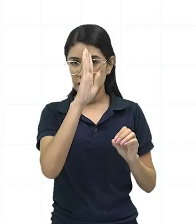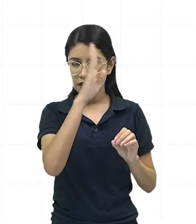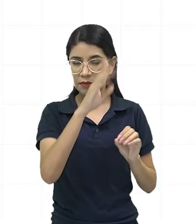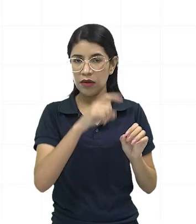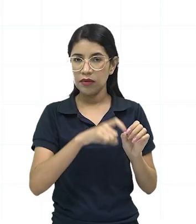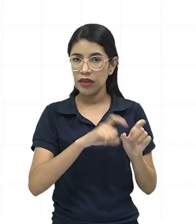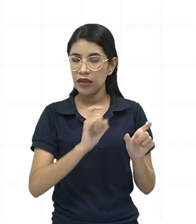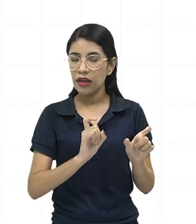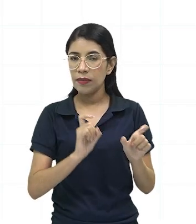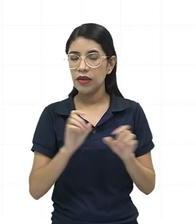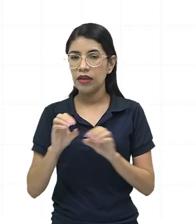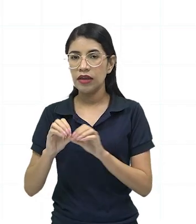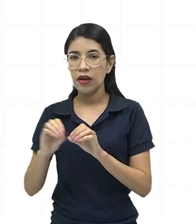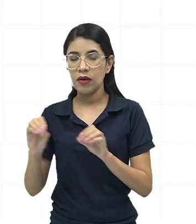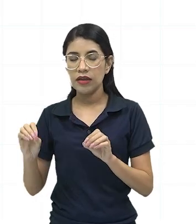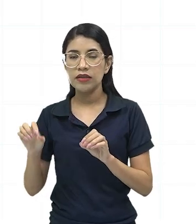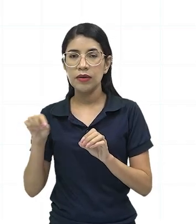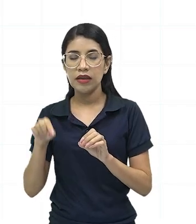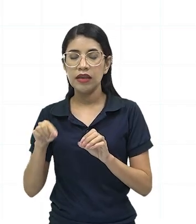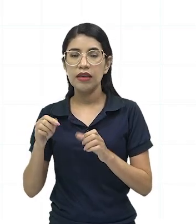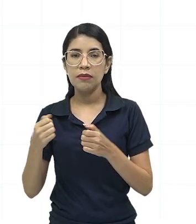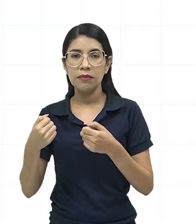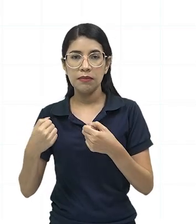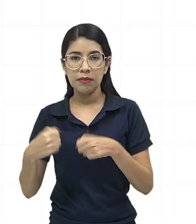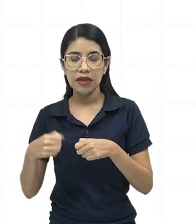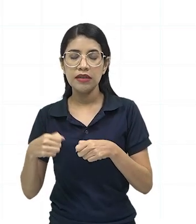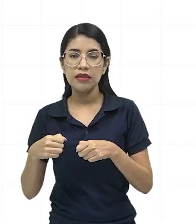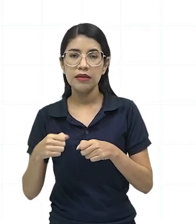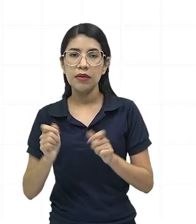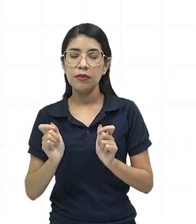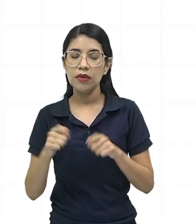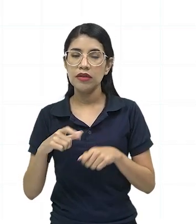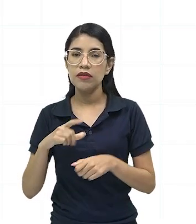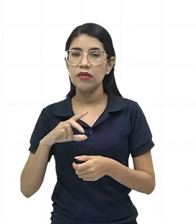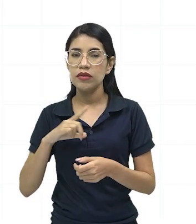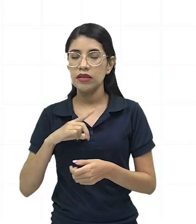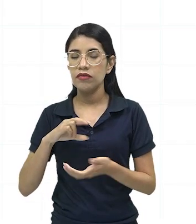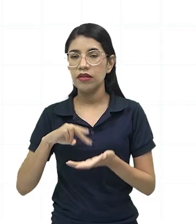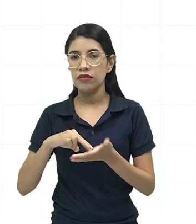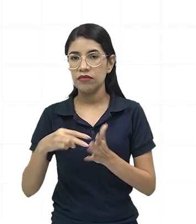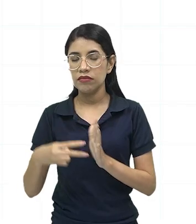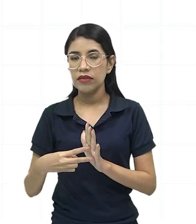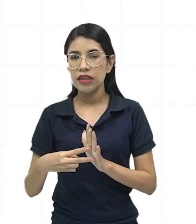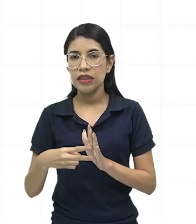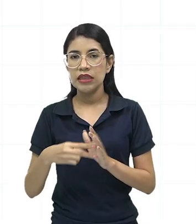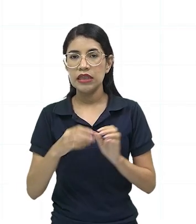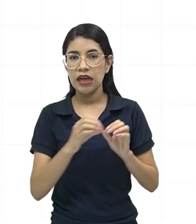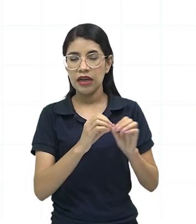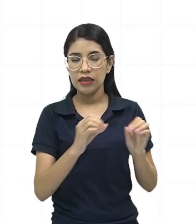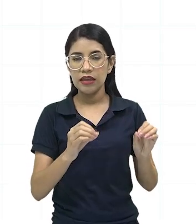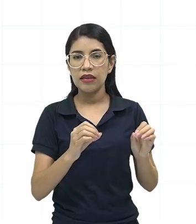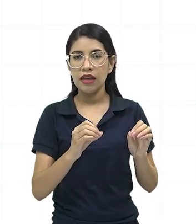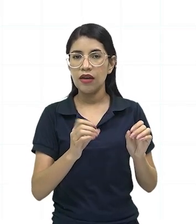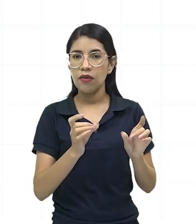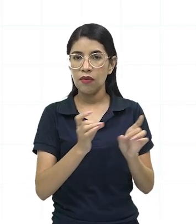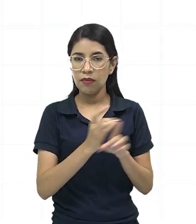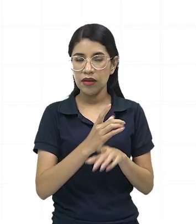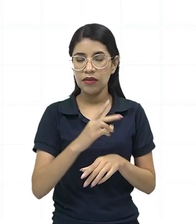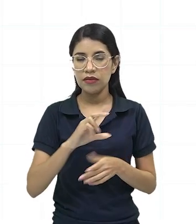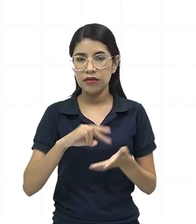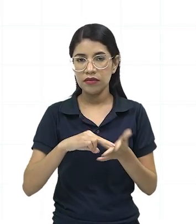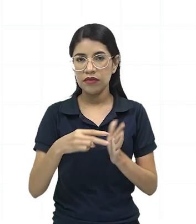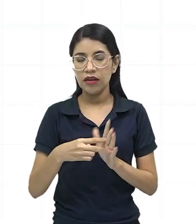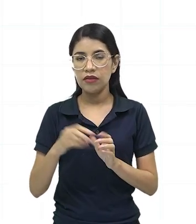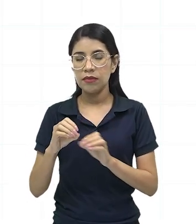independente, e a outra subordinada, que é dependente. O sentido da subordinada não é completo sem a primeira. Isso significa que a